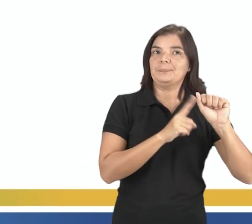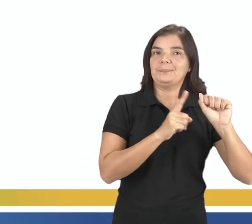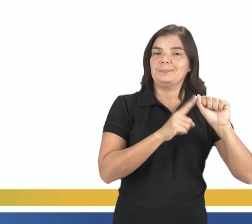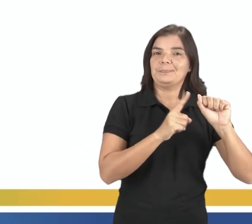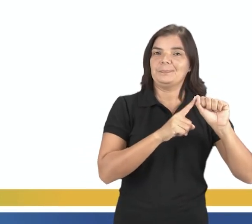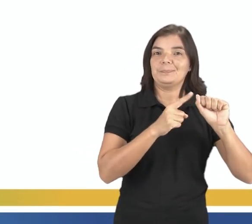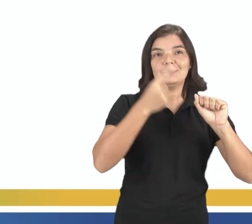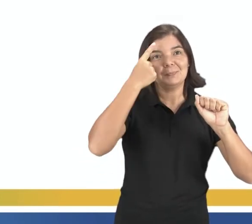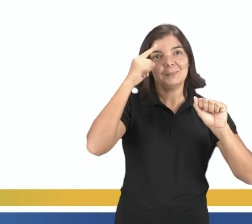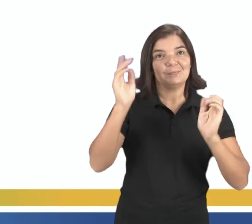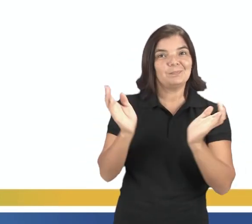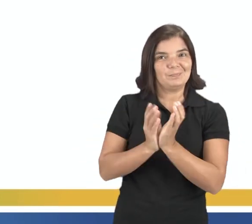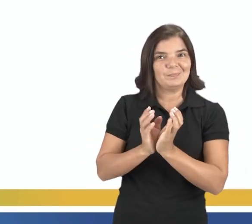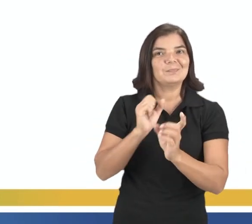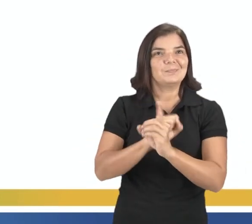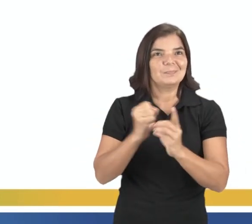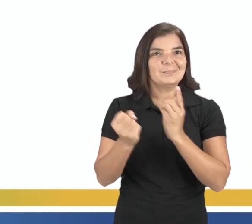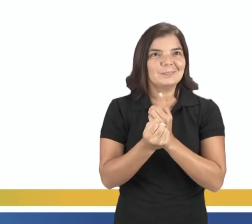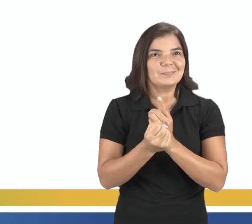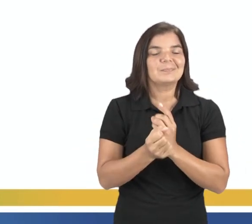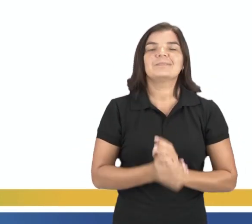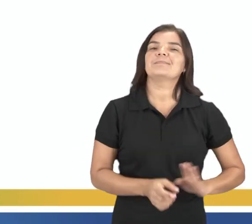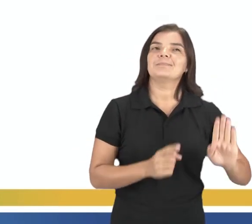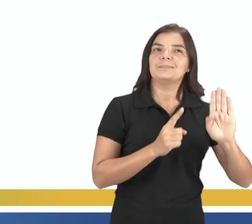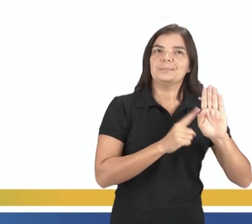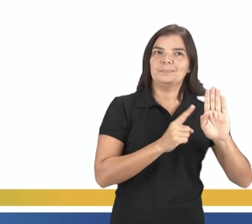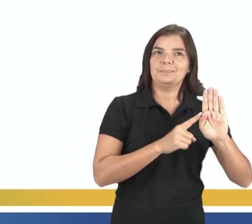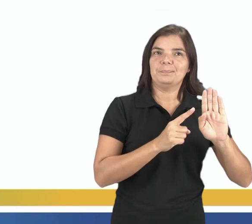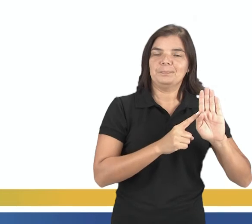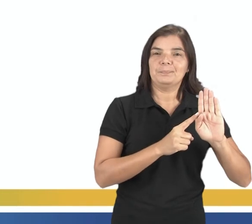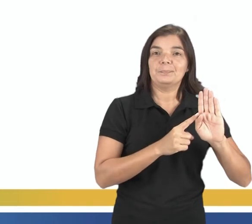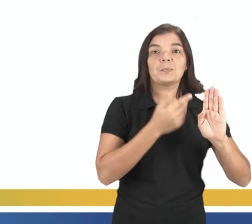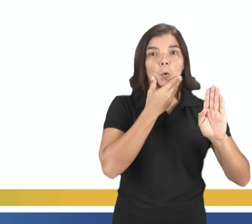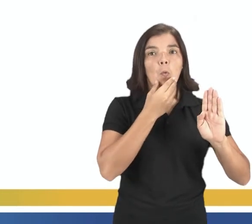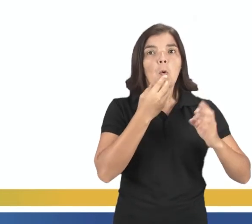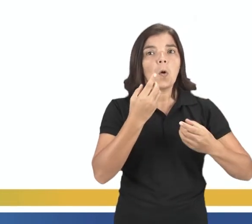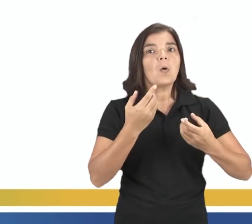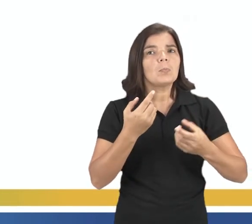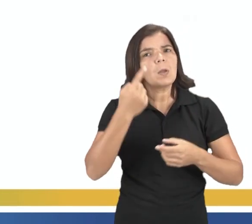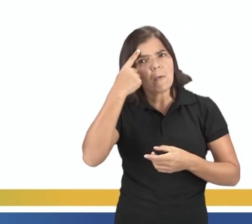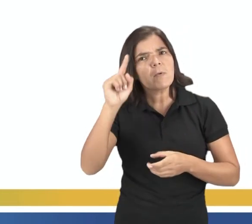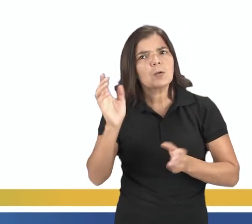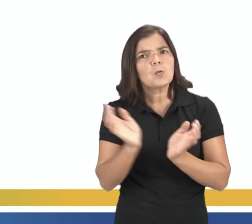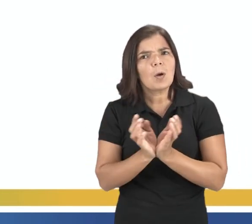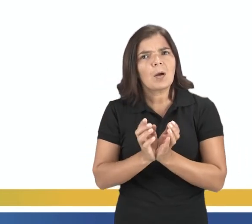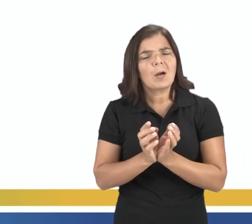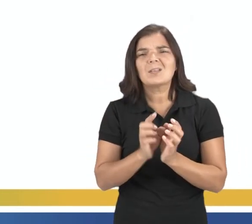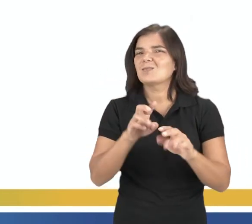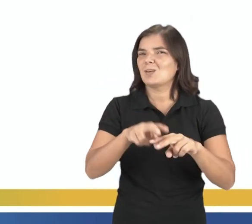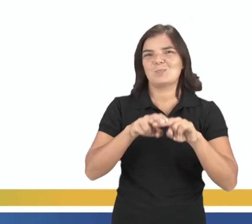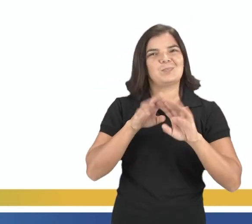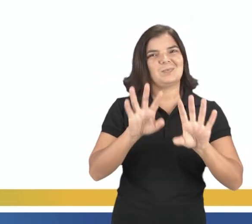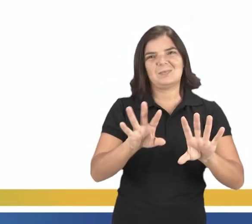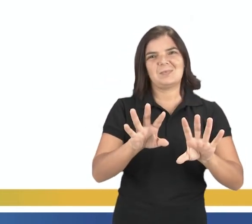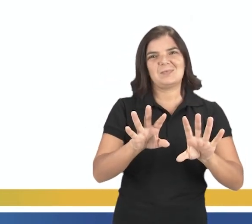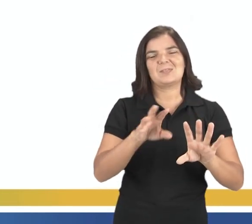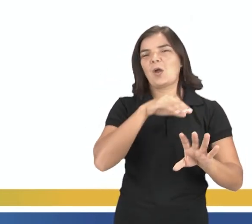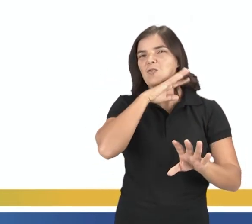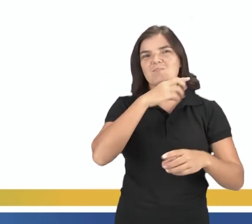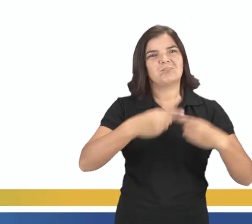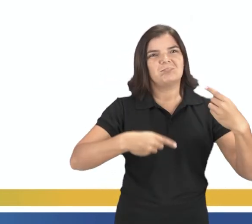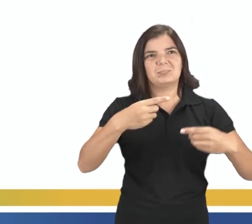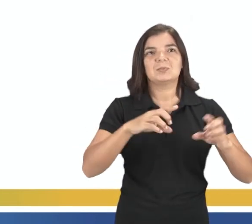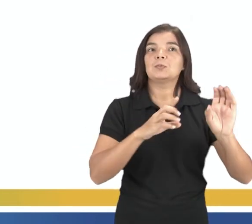pois inventou as classes sociais. O homem inventou as classes sociais, mas não é por isso que ele é um animal